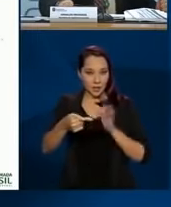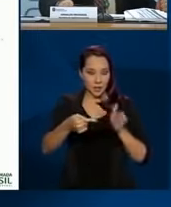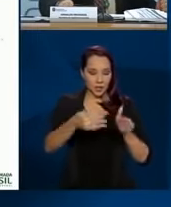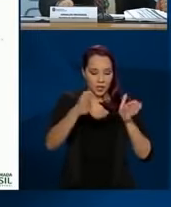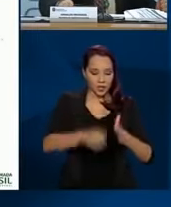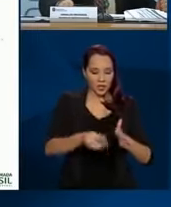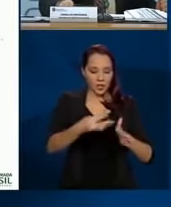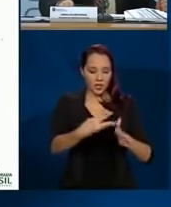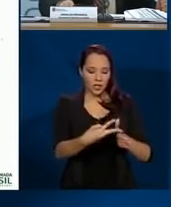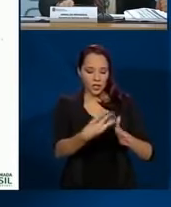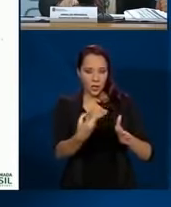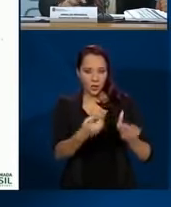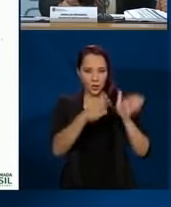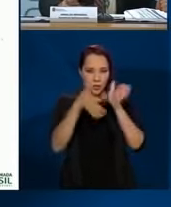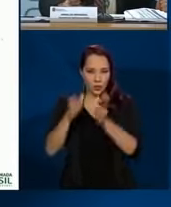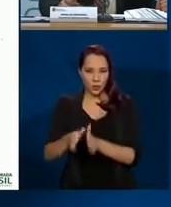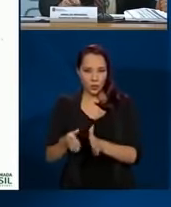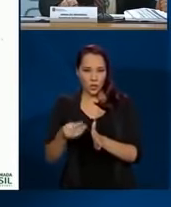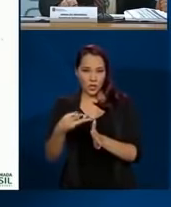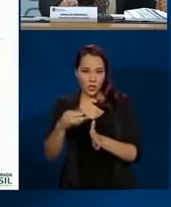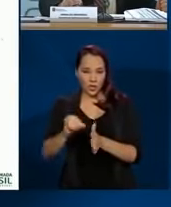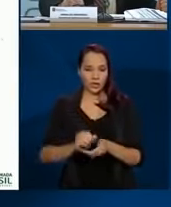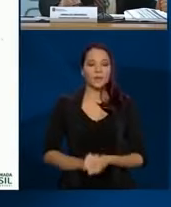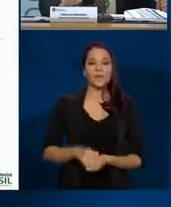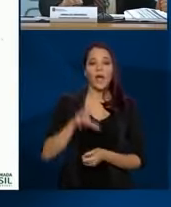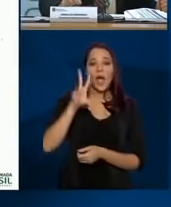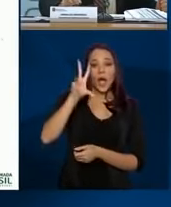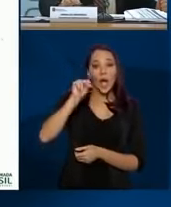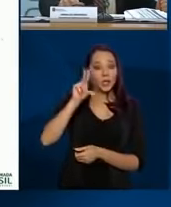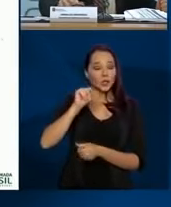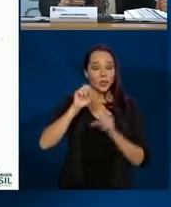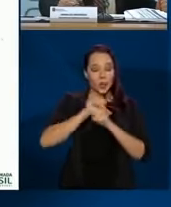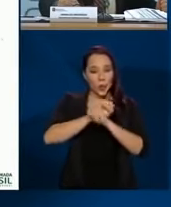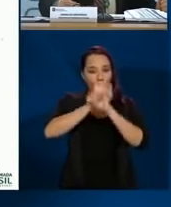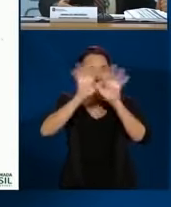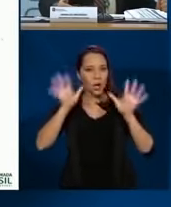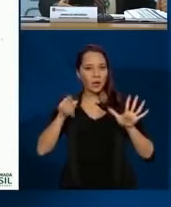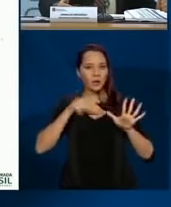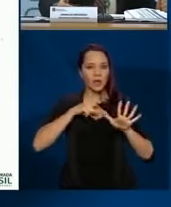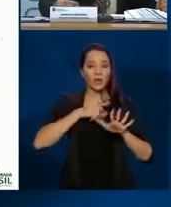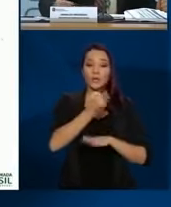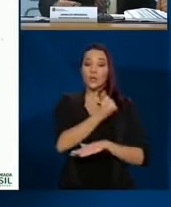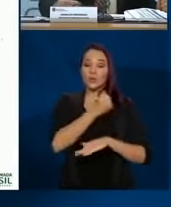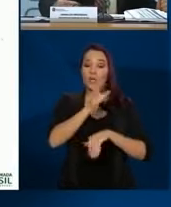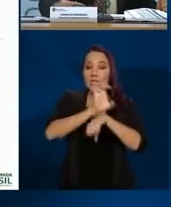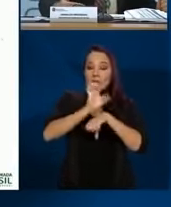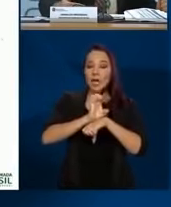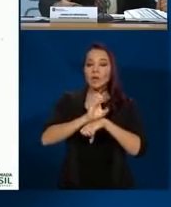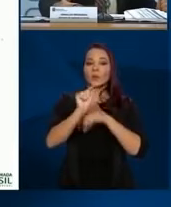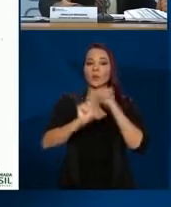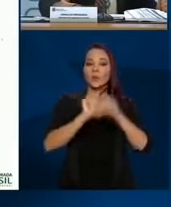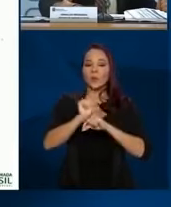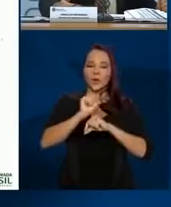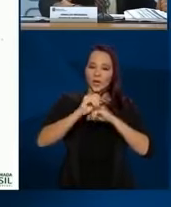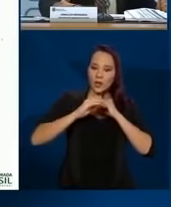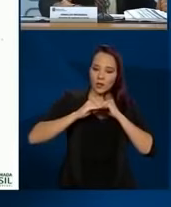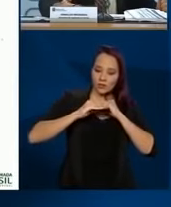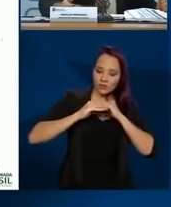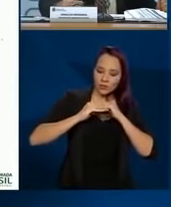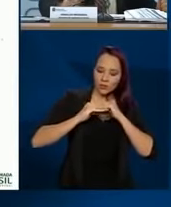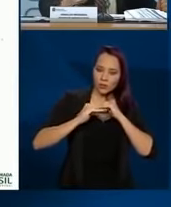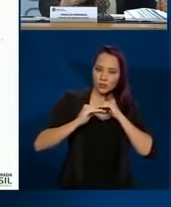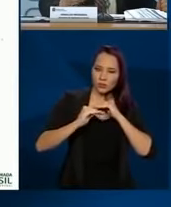30 e 31ª. Em azul claro, em que nós tivemos uma estabilização, sabendo que essa estabilização a gente